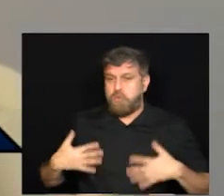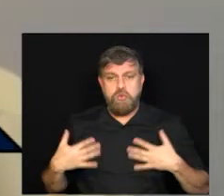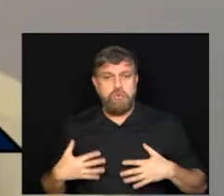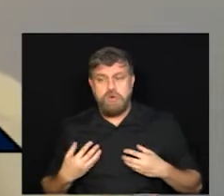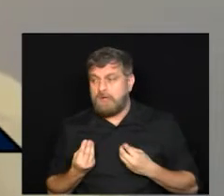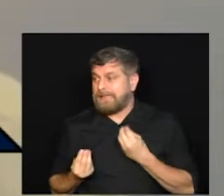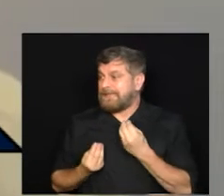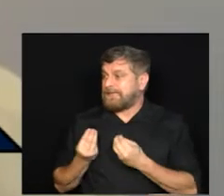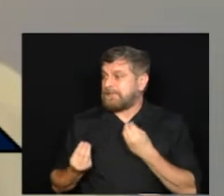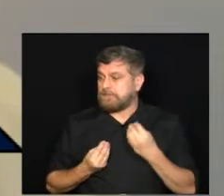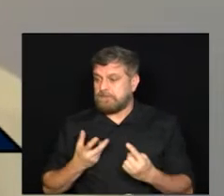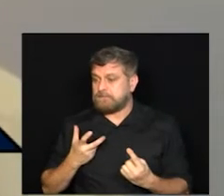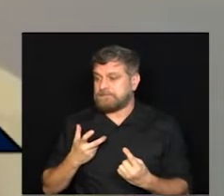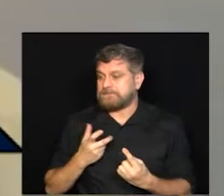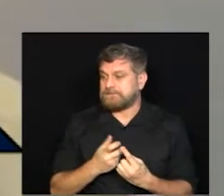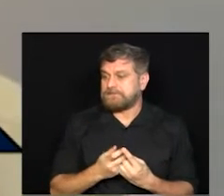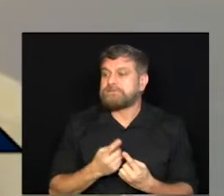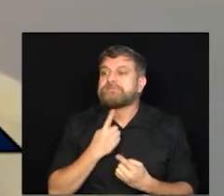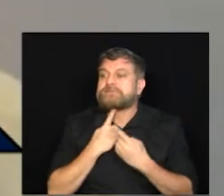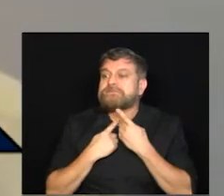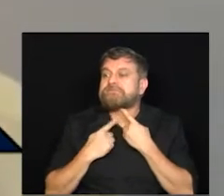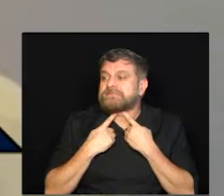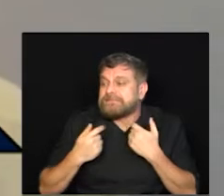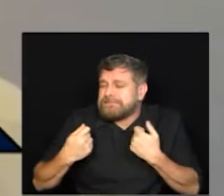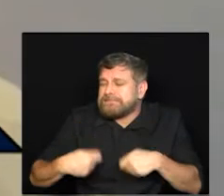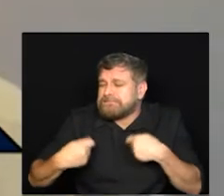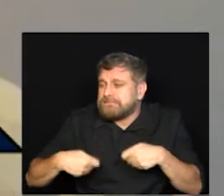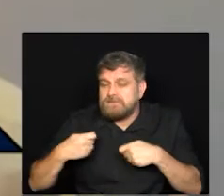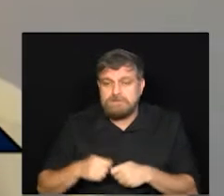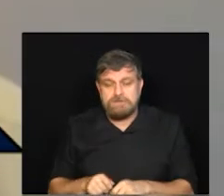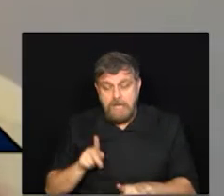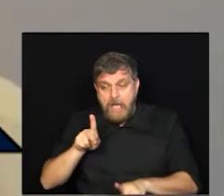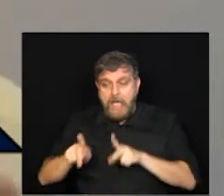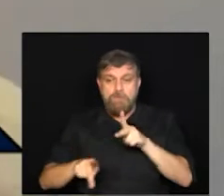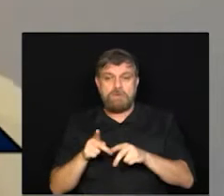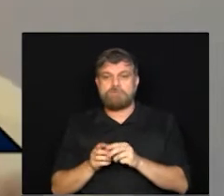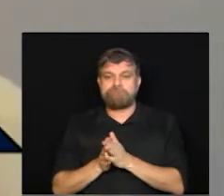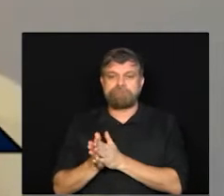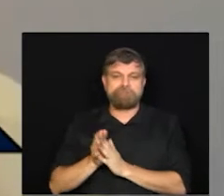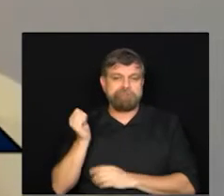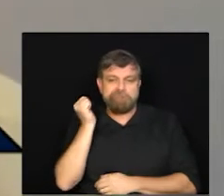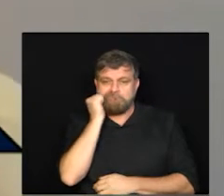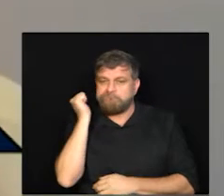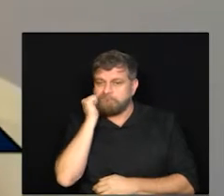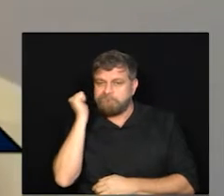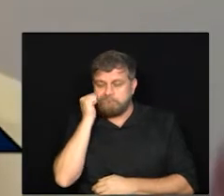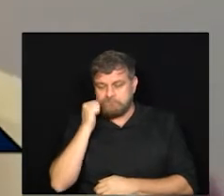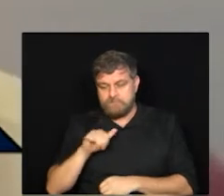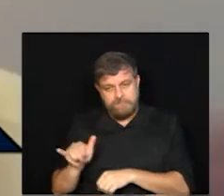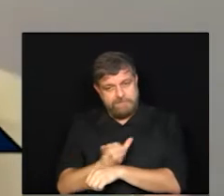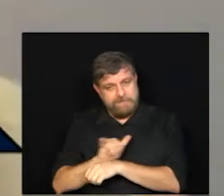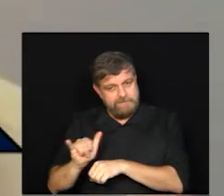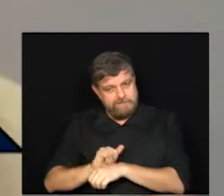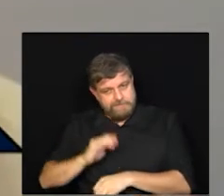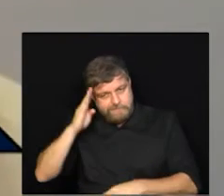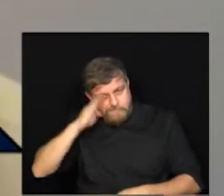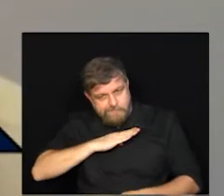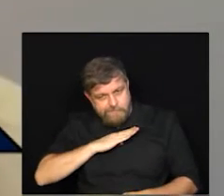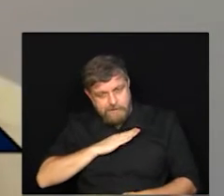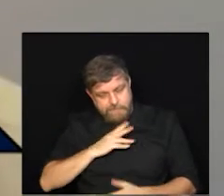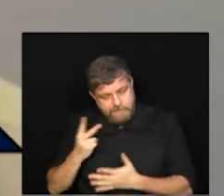inclusive, da população, as pessoas tentarem, mesmo que de forma